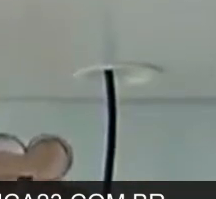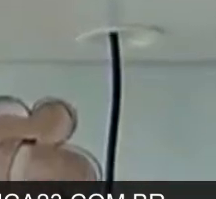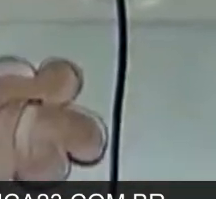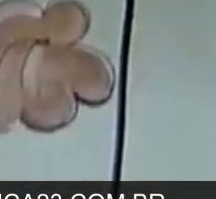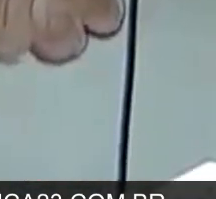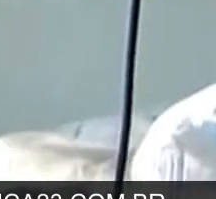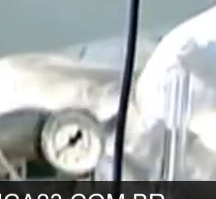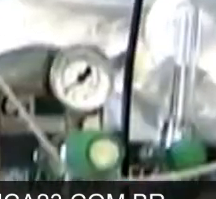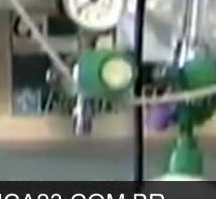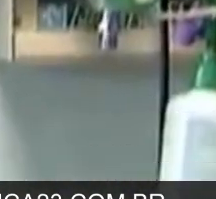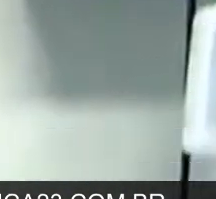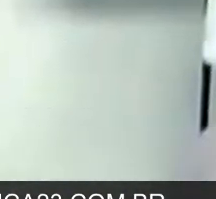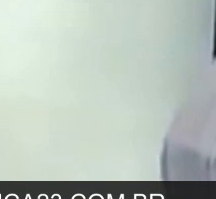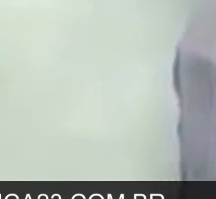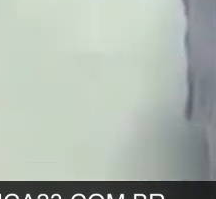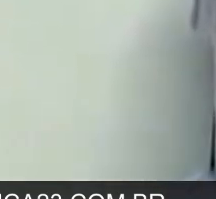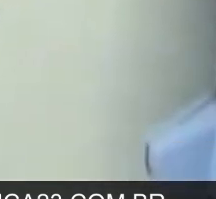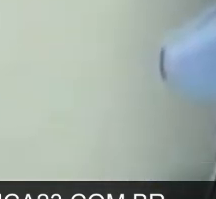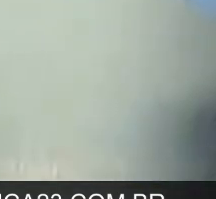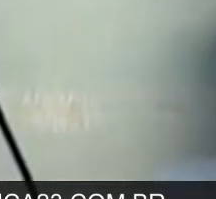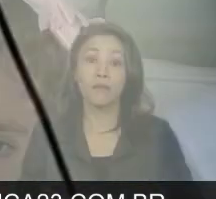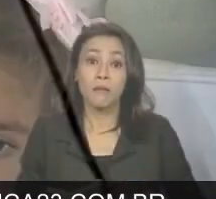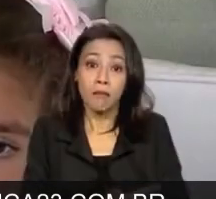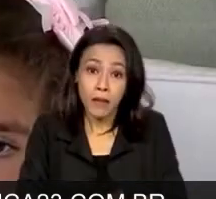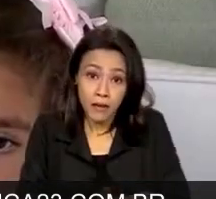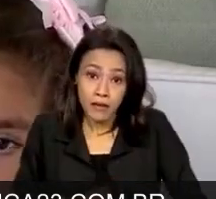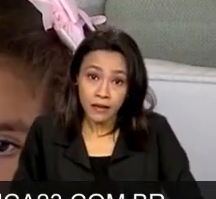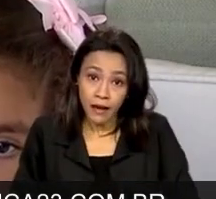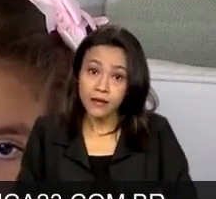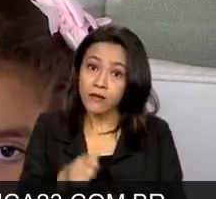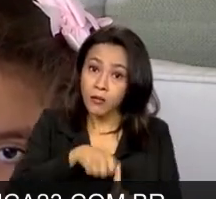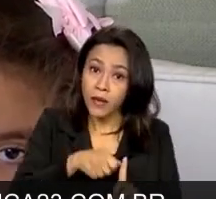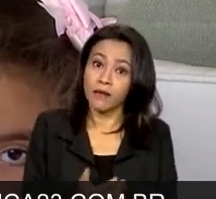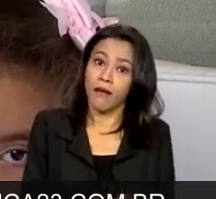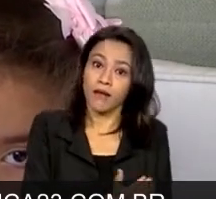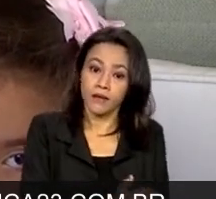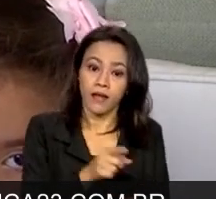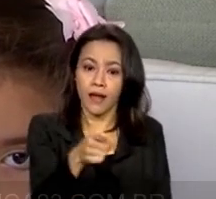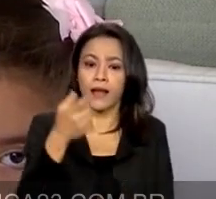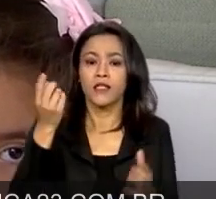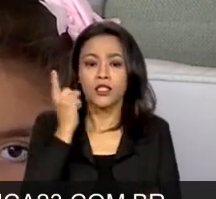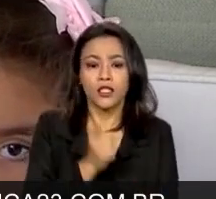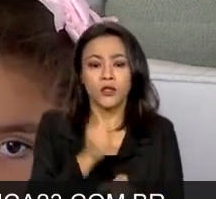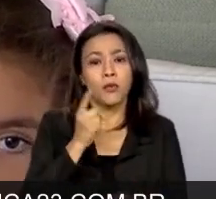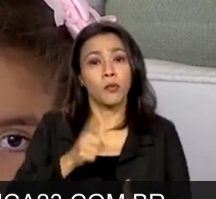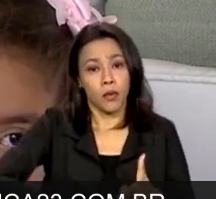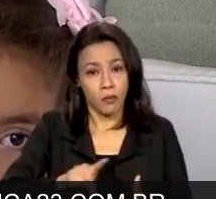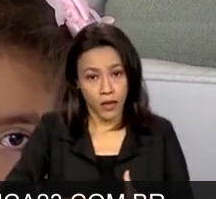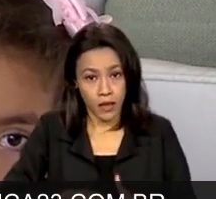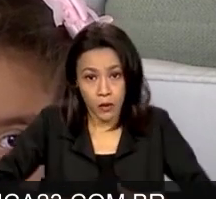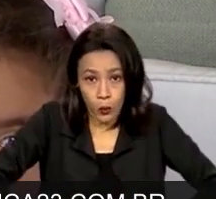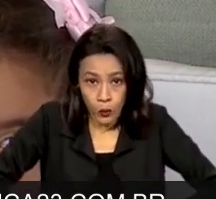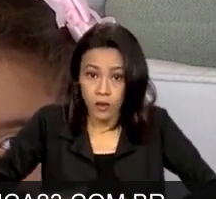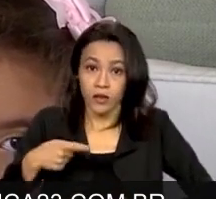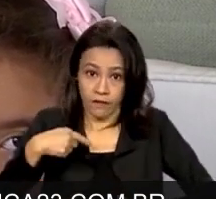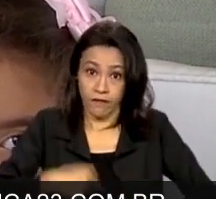os cuidados com os pequeninos. Vamos lá. Nathalie descobriu um problema no útero quando estava grávida. Com